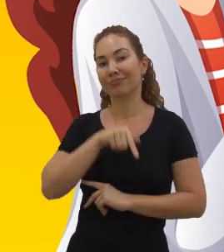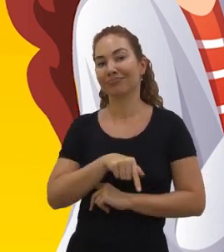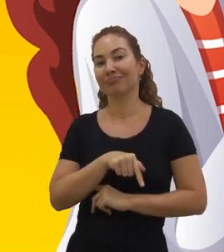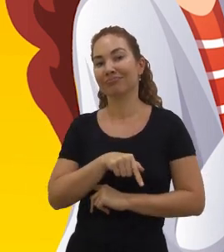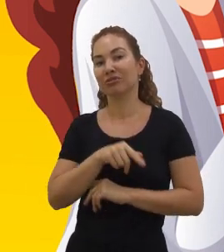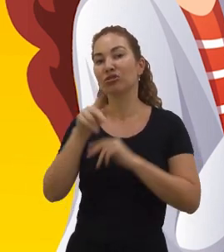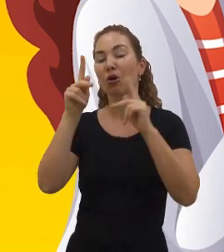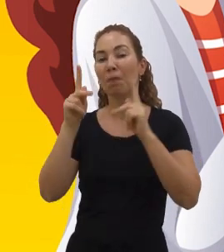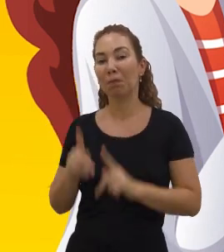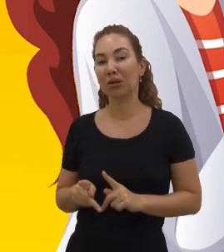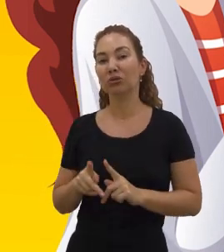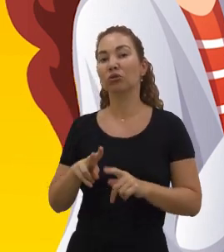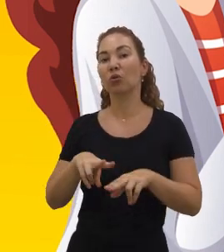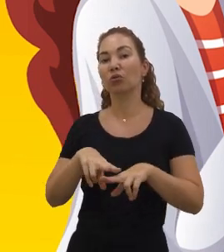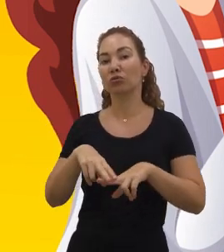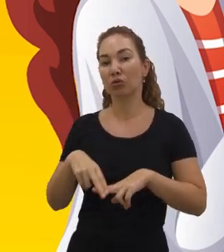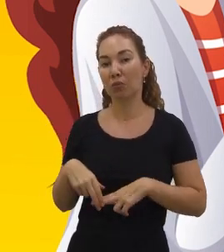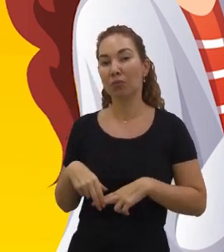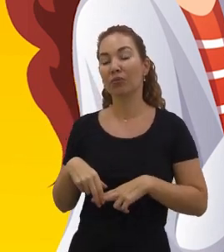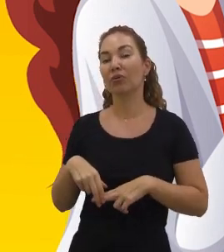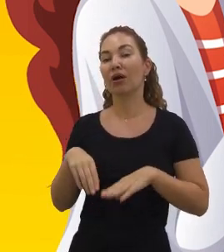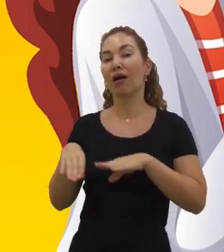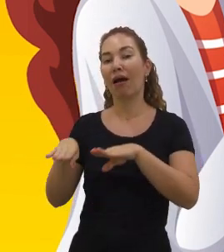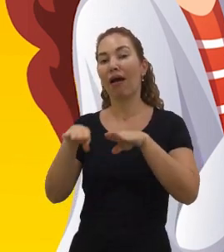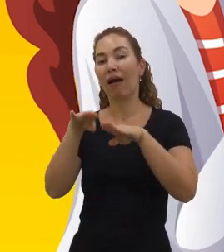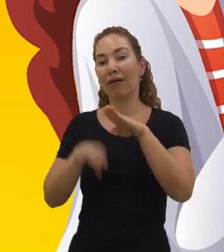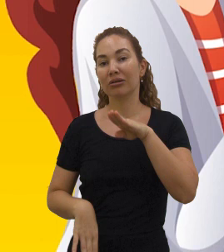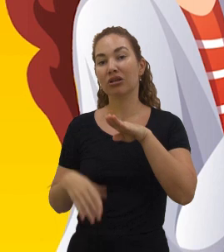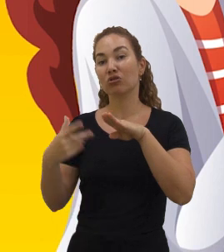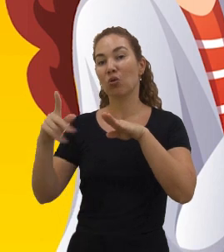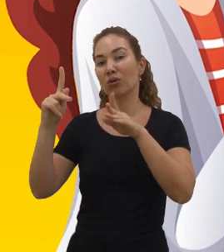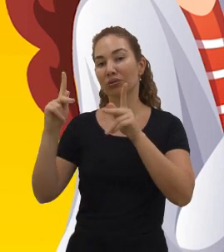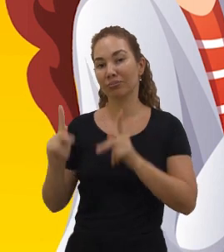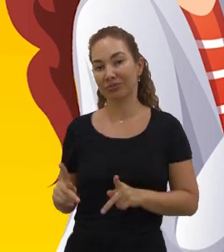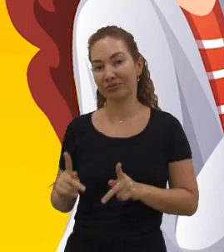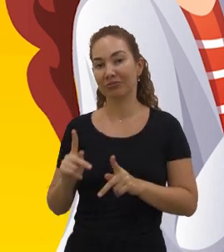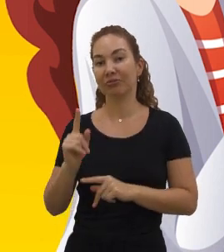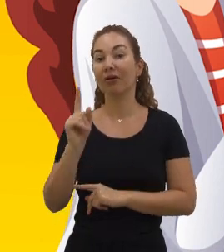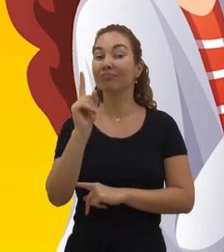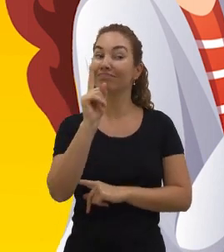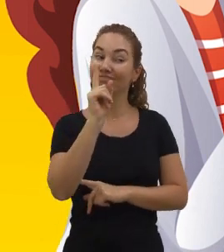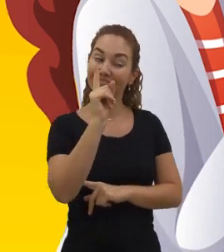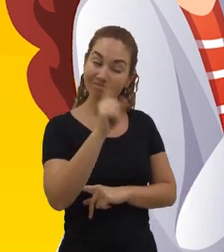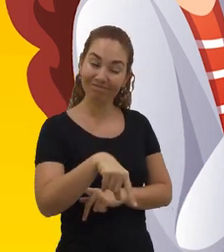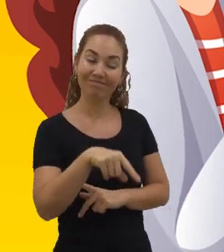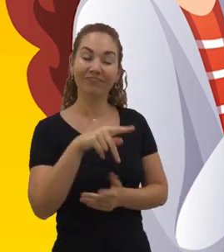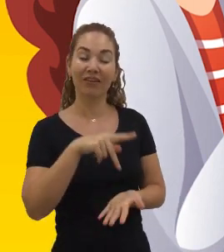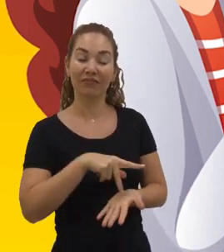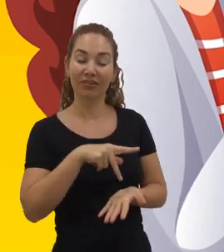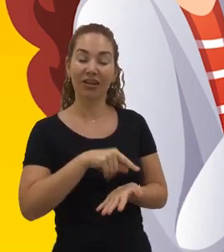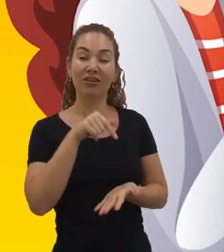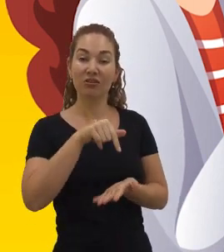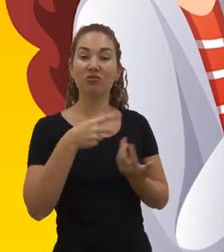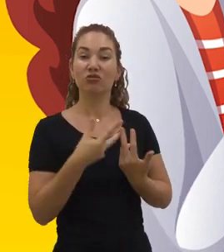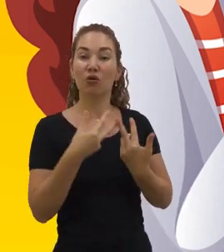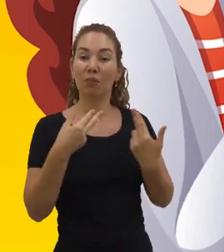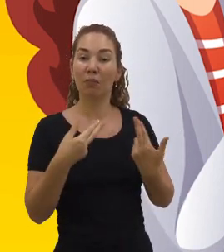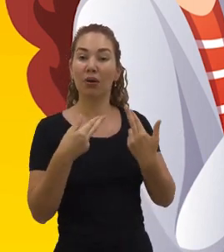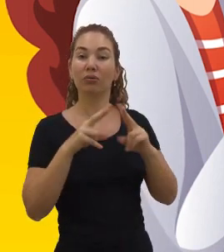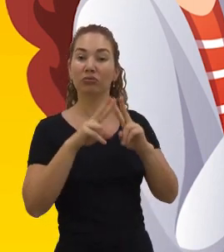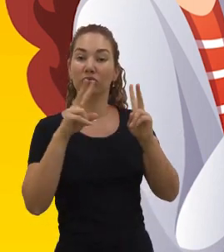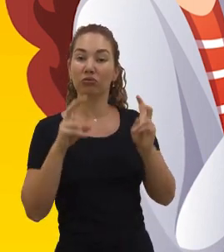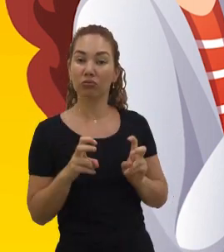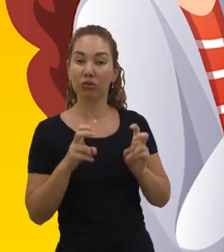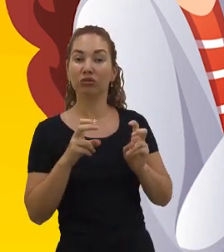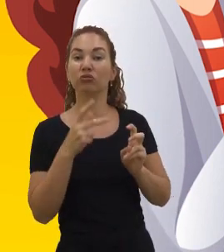pessoas sendo punidas pela desigualdade com alguém, sabe? Inclusive, isso foi algo que foi uma das pautas que